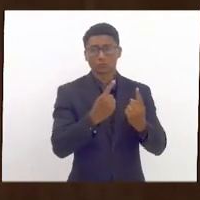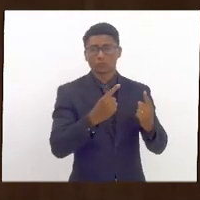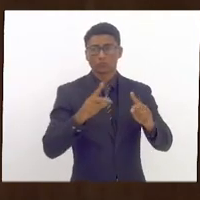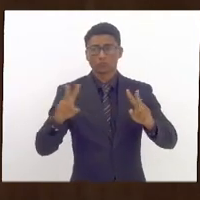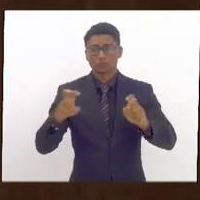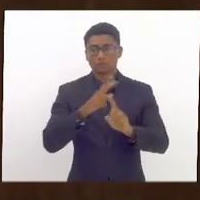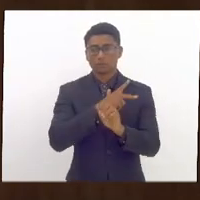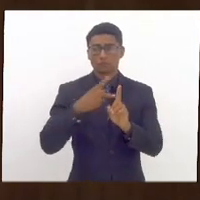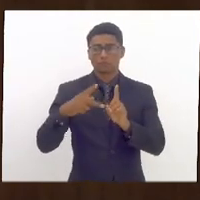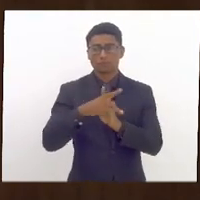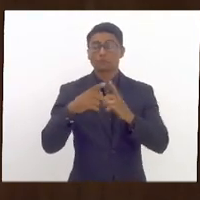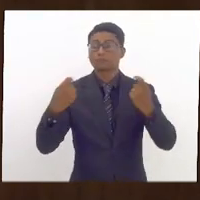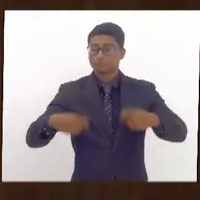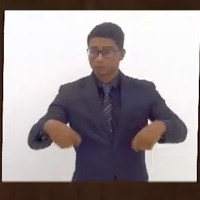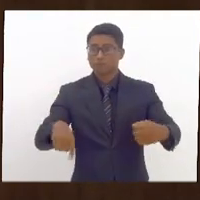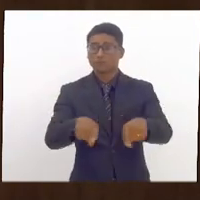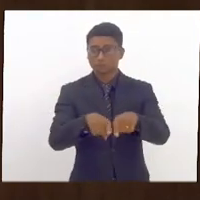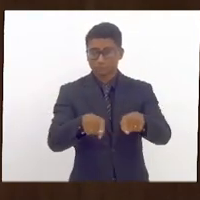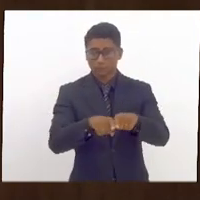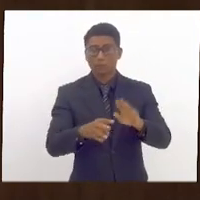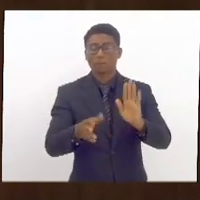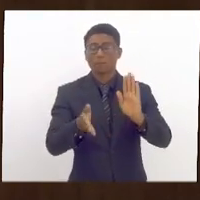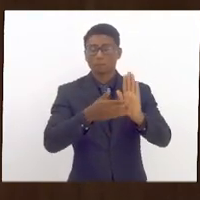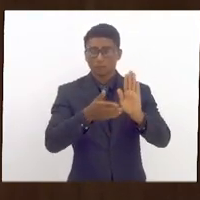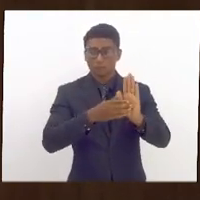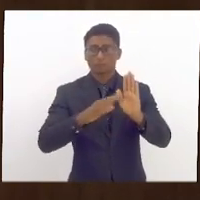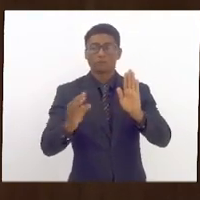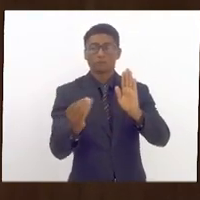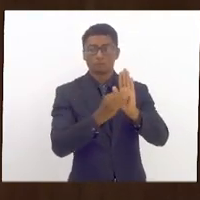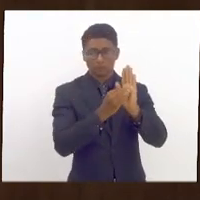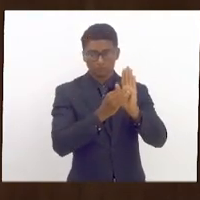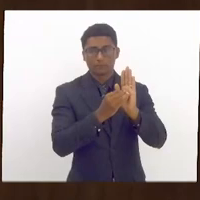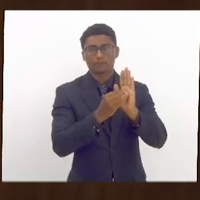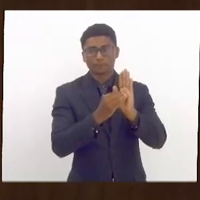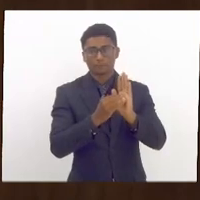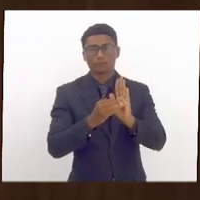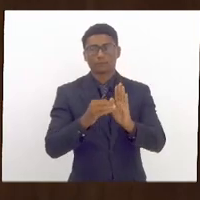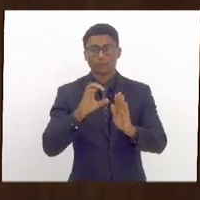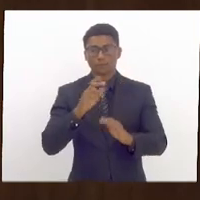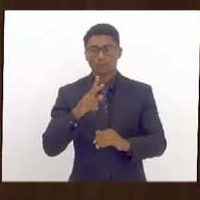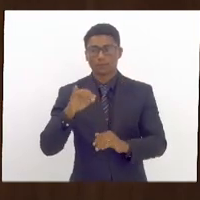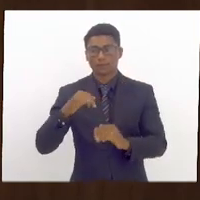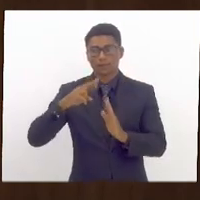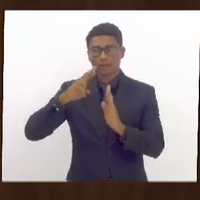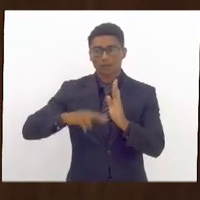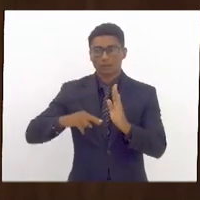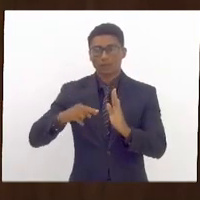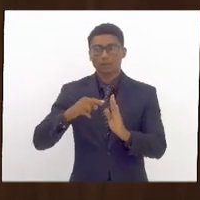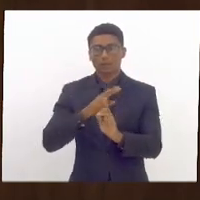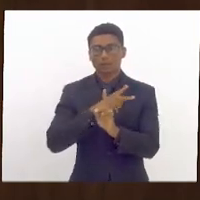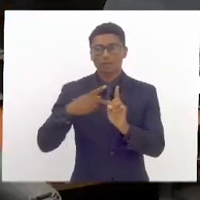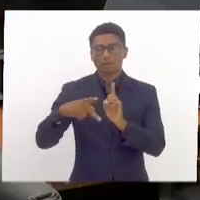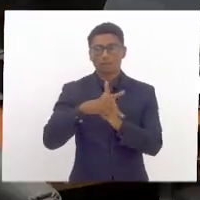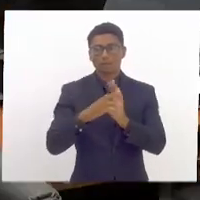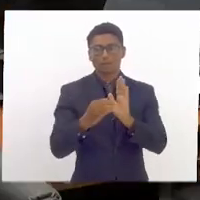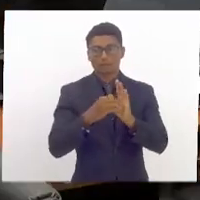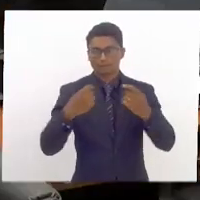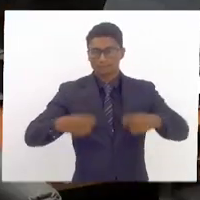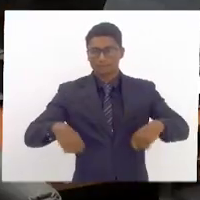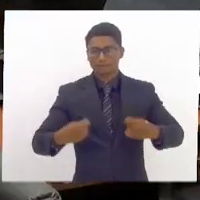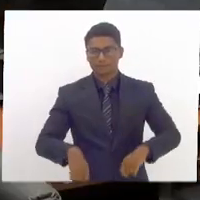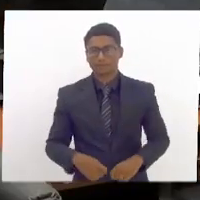eu lembrei que é preciso também pautar o relatório da CPI do Rio Previdência, que aguarda a sua vez no plenário. Bem